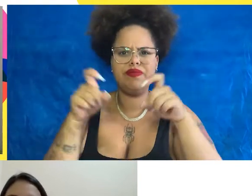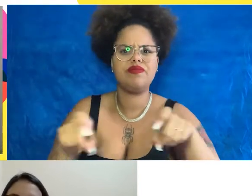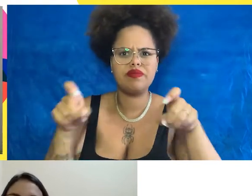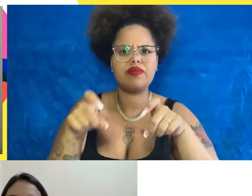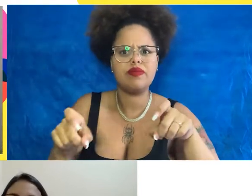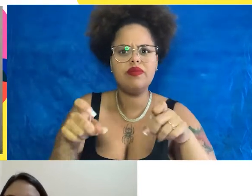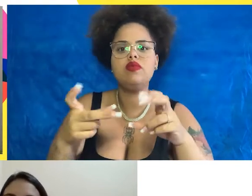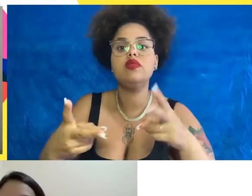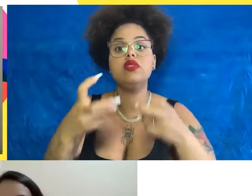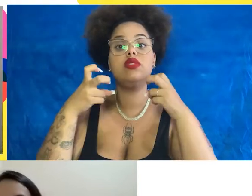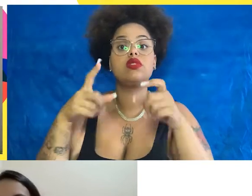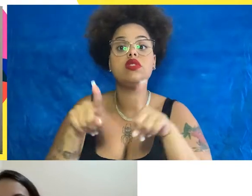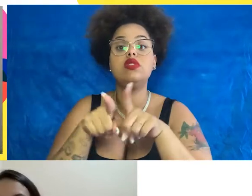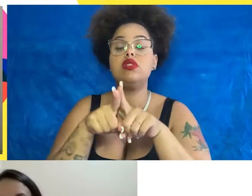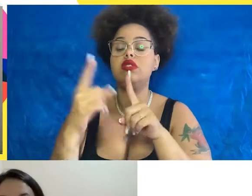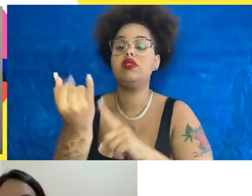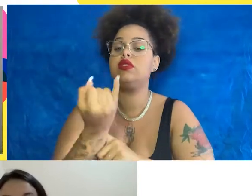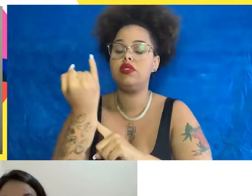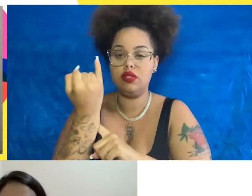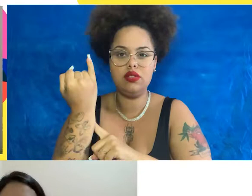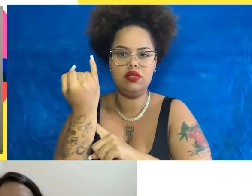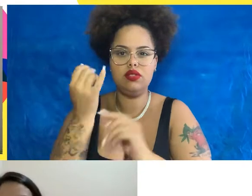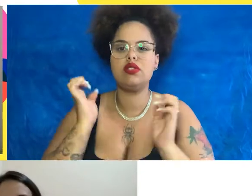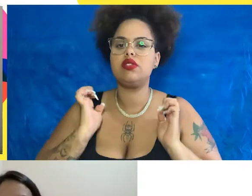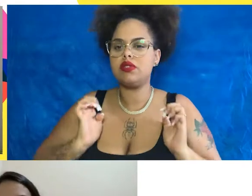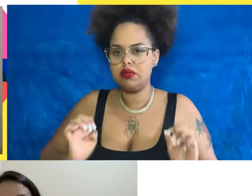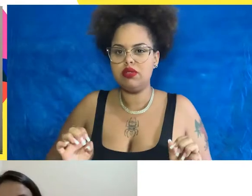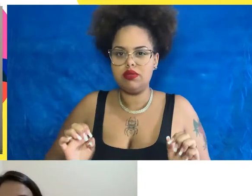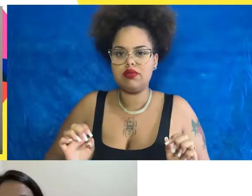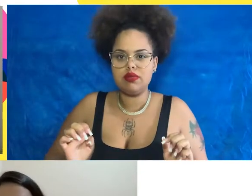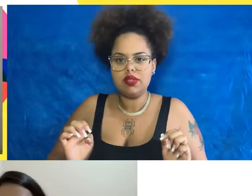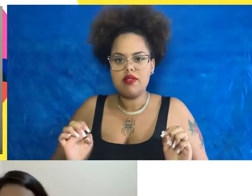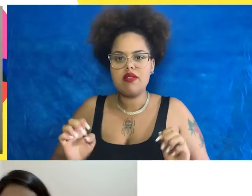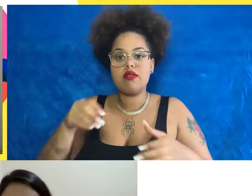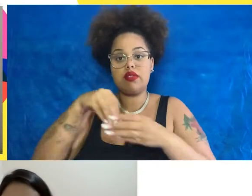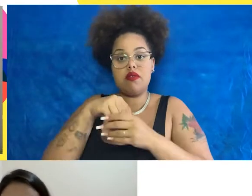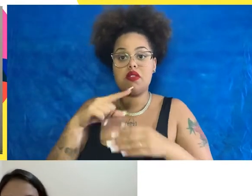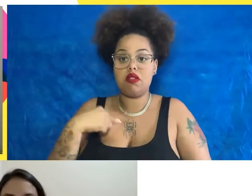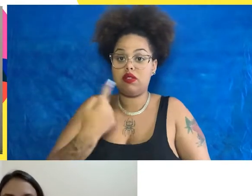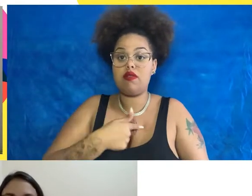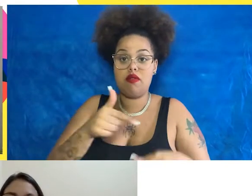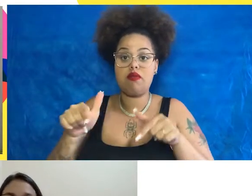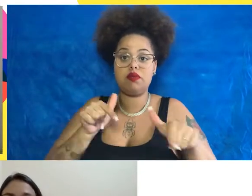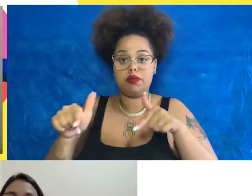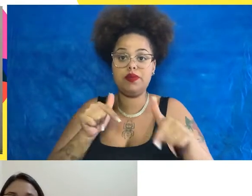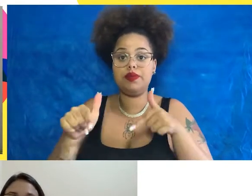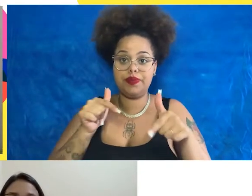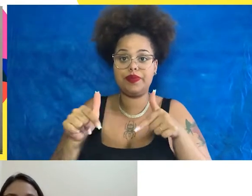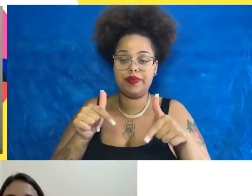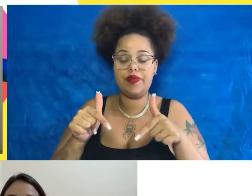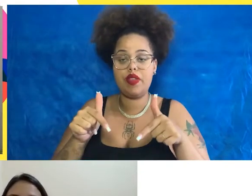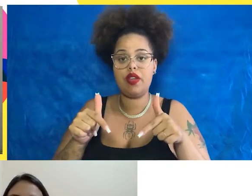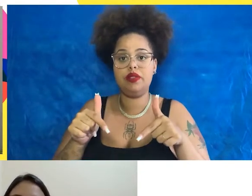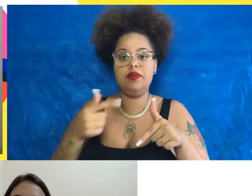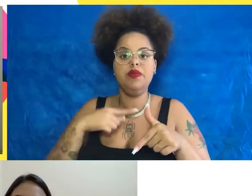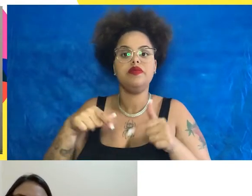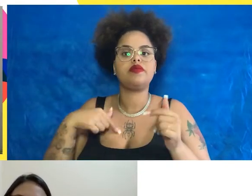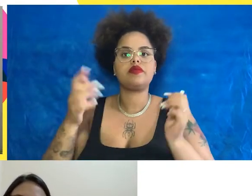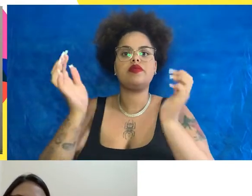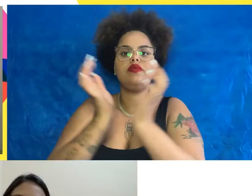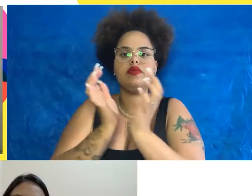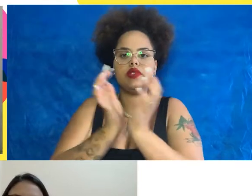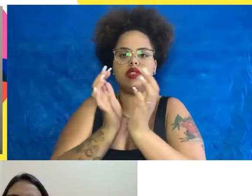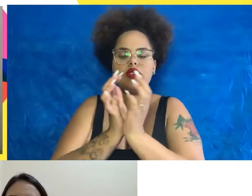gente percebe também essa importância da ética, né, dentro dos nossos trabalhos. Então, a nossa equipe